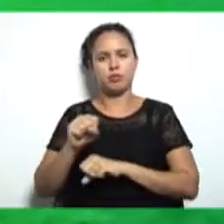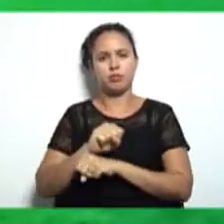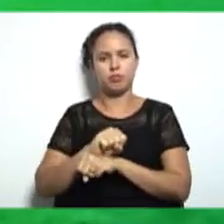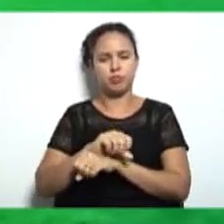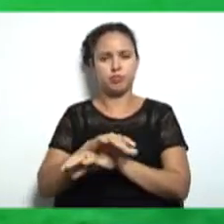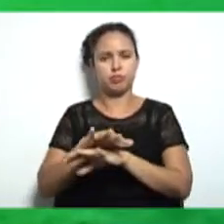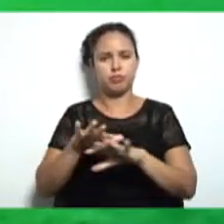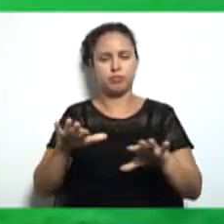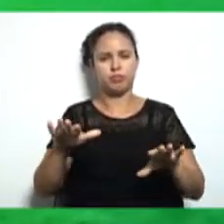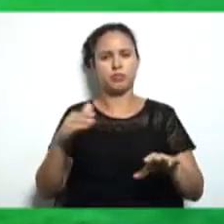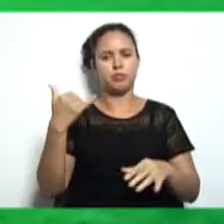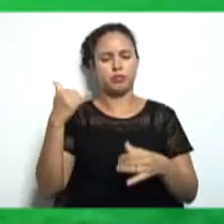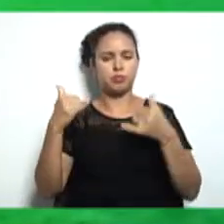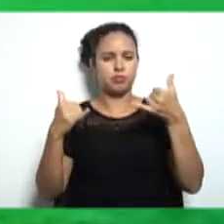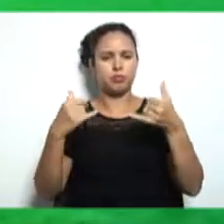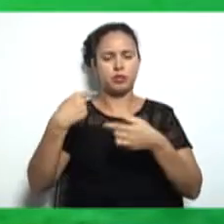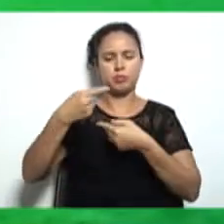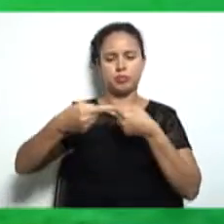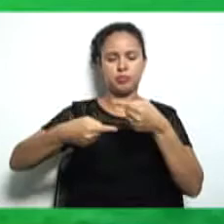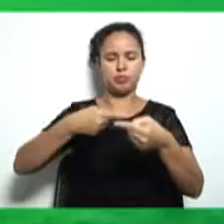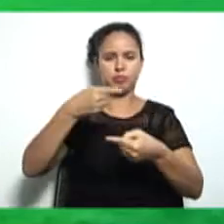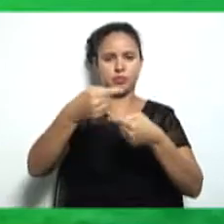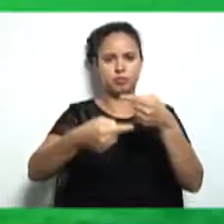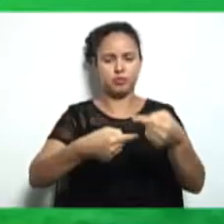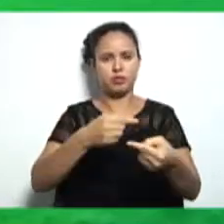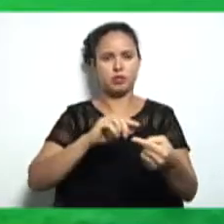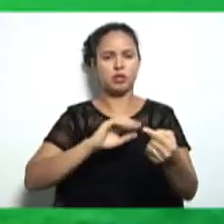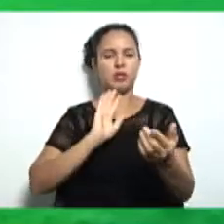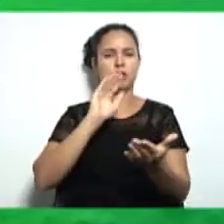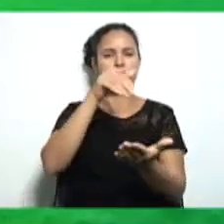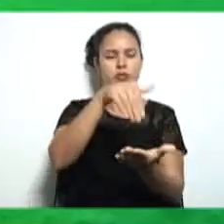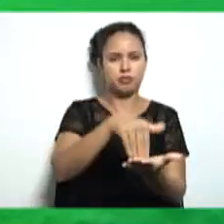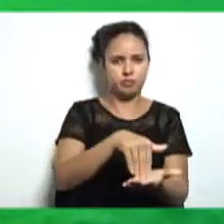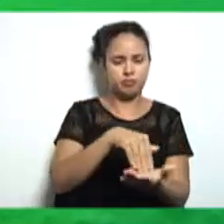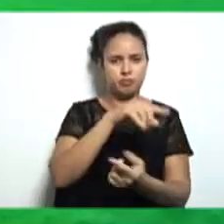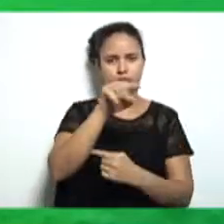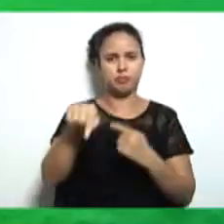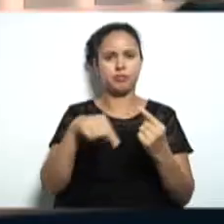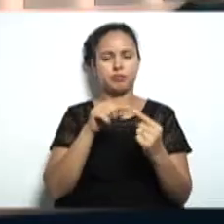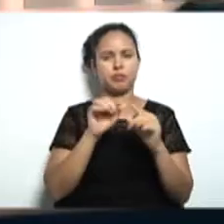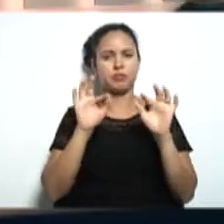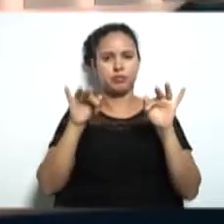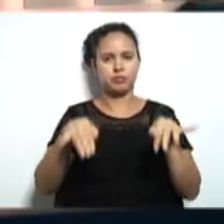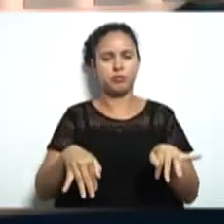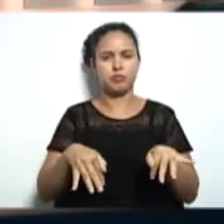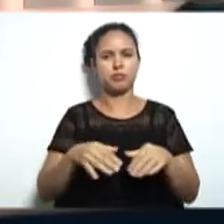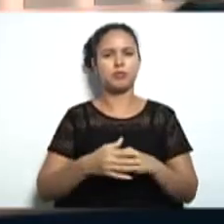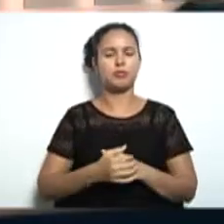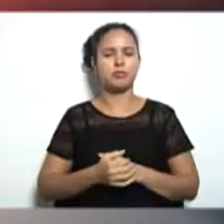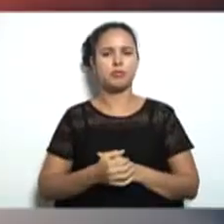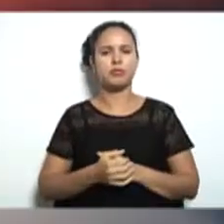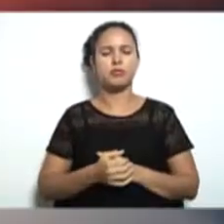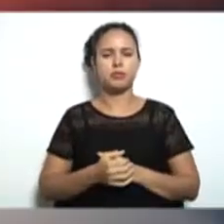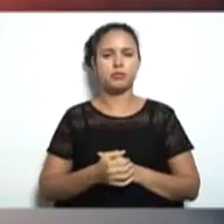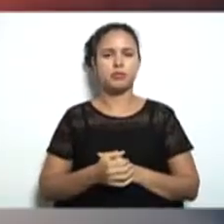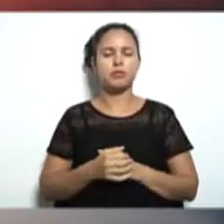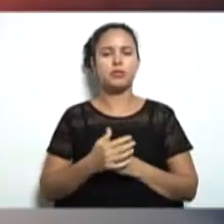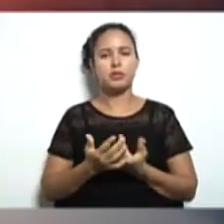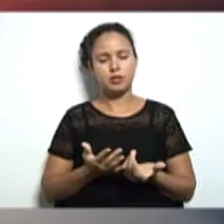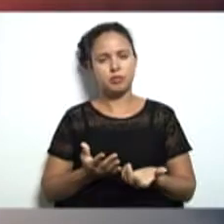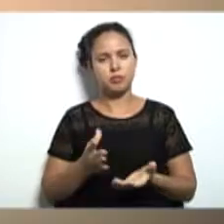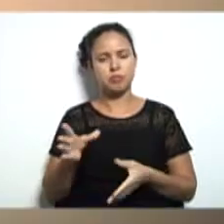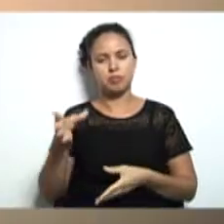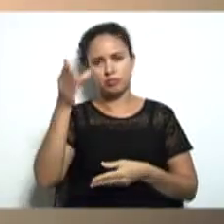de celular para celular, até chegar ao seu objetivo final. Mais do que ganhar